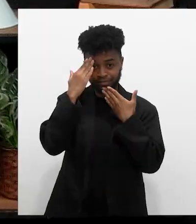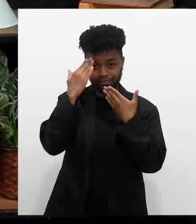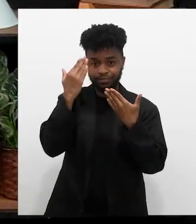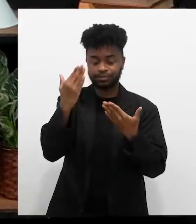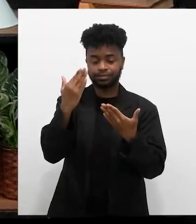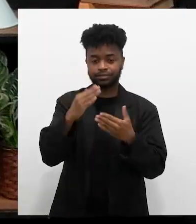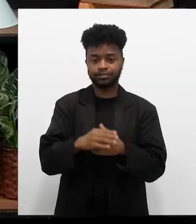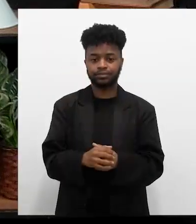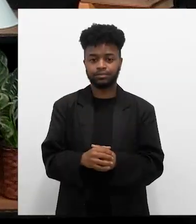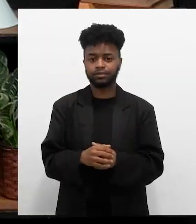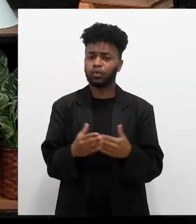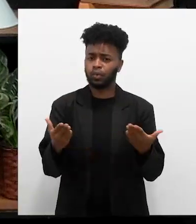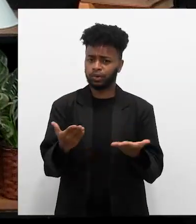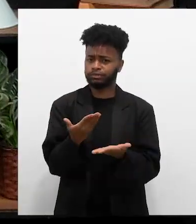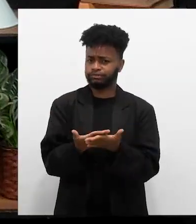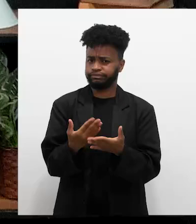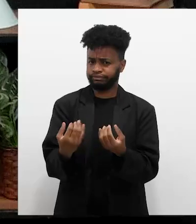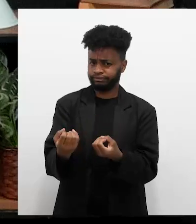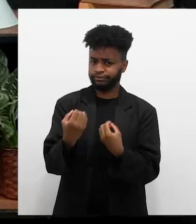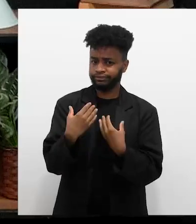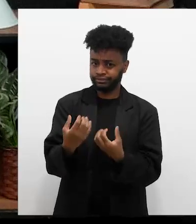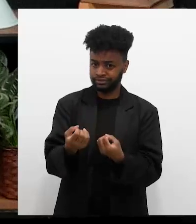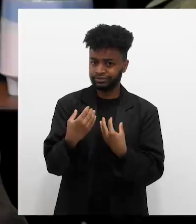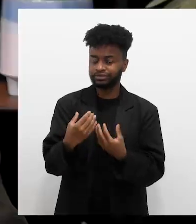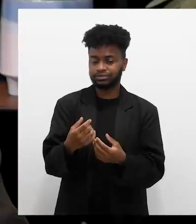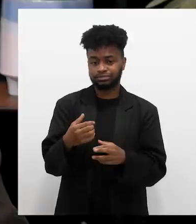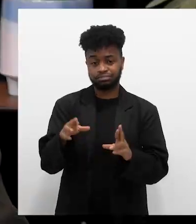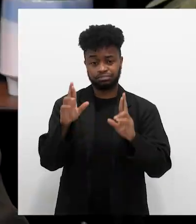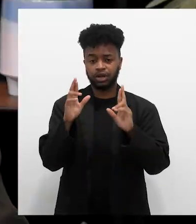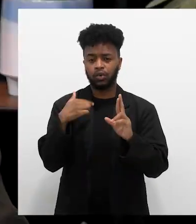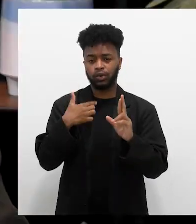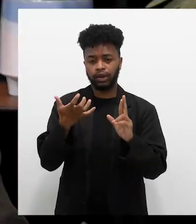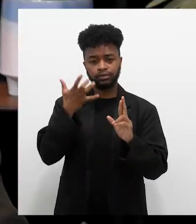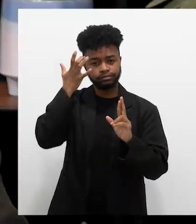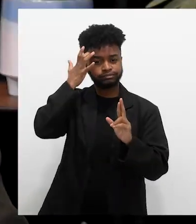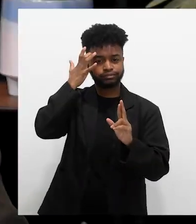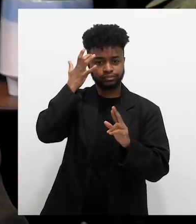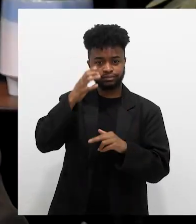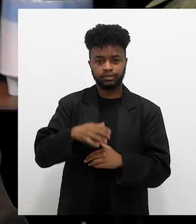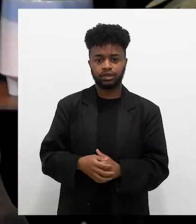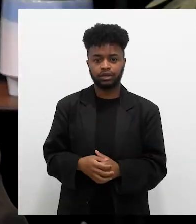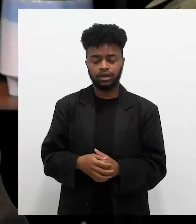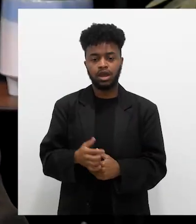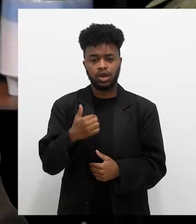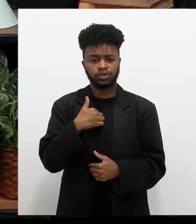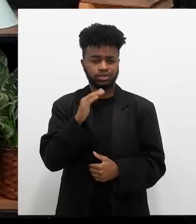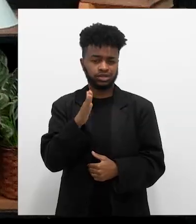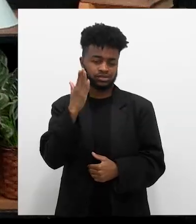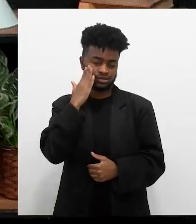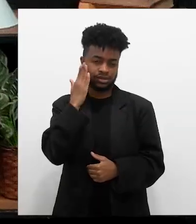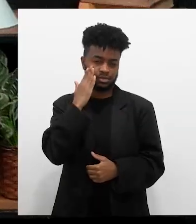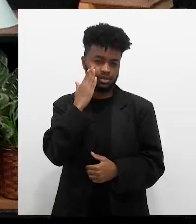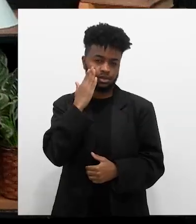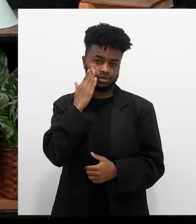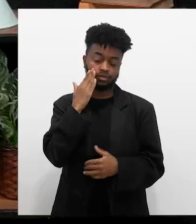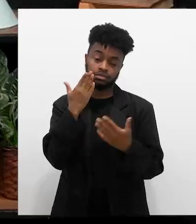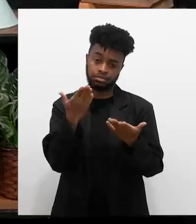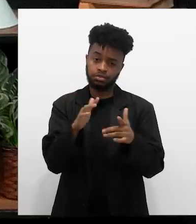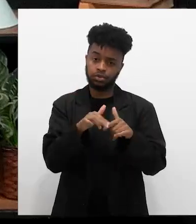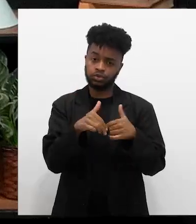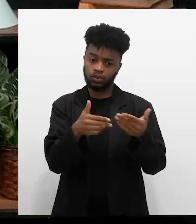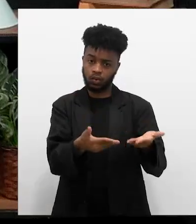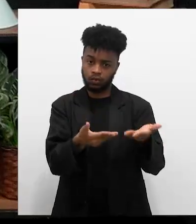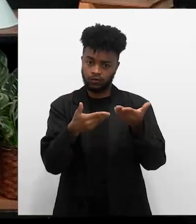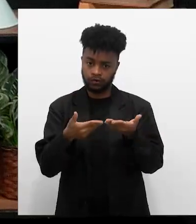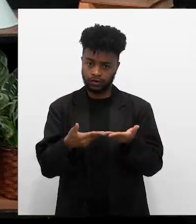muito obrigado. Foi uma aula que eu pretendo guardar. Eu tinha essa consciência,